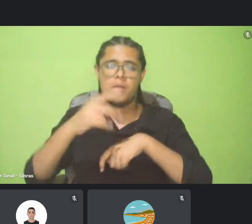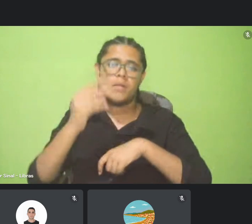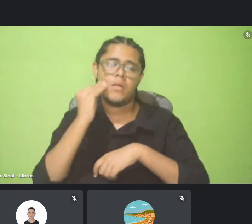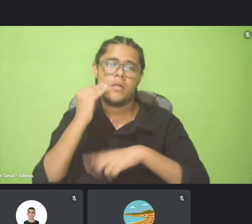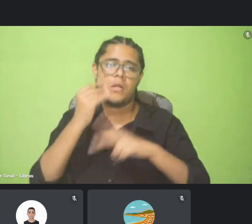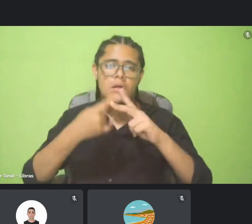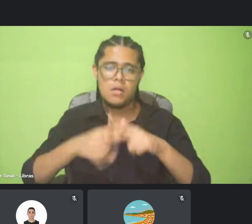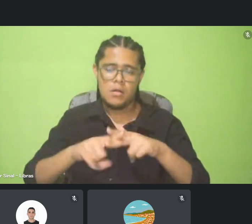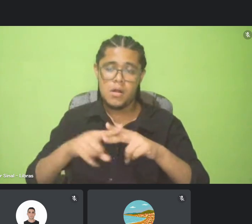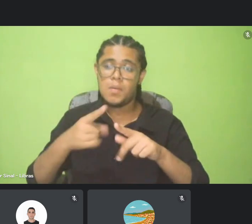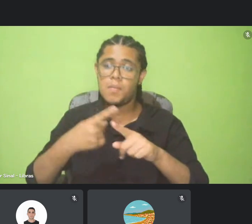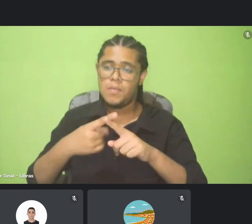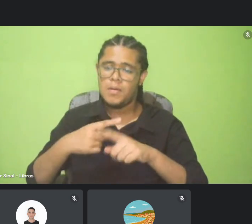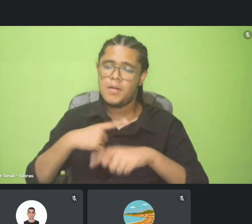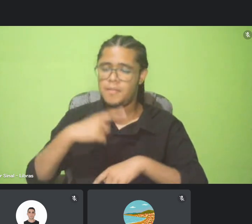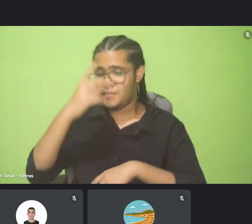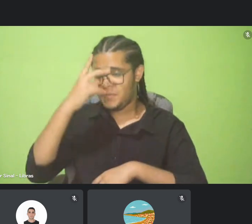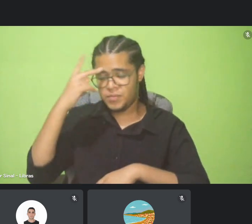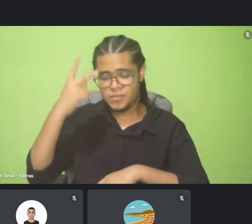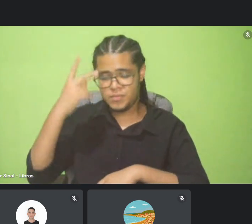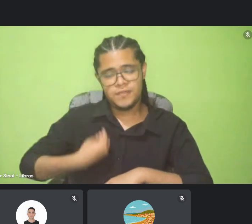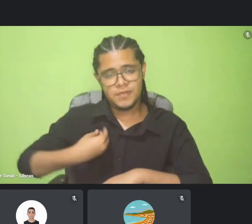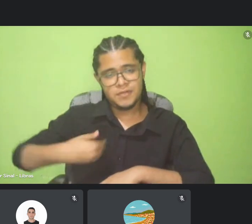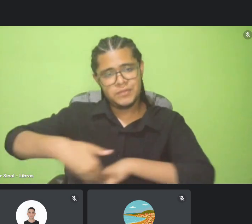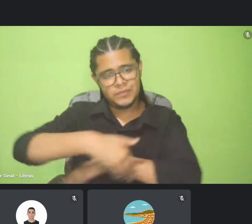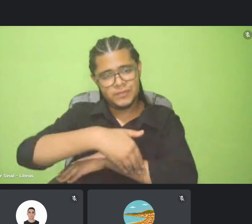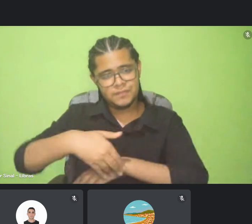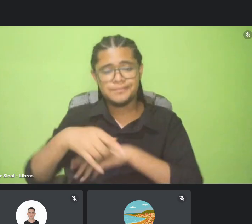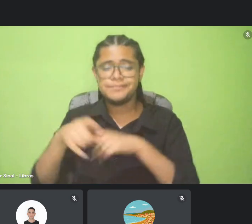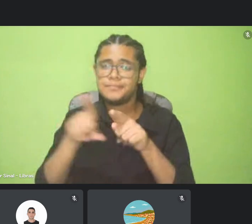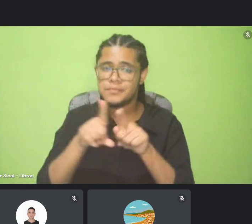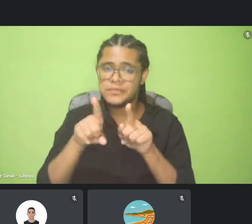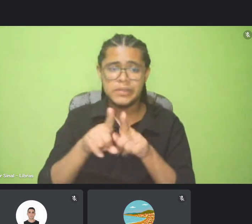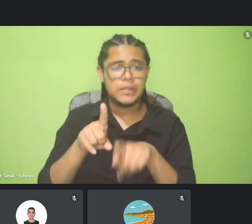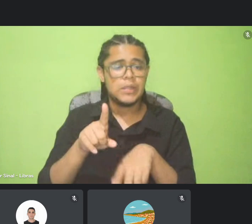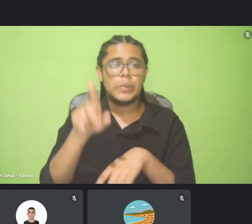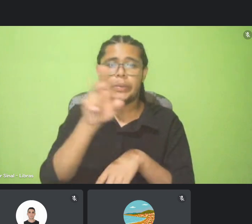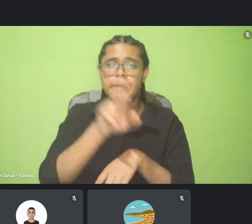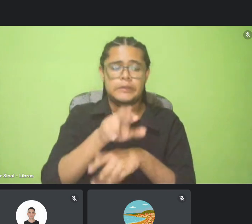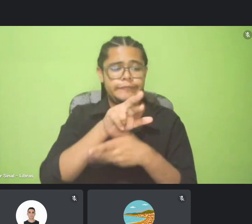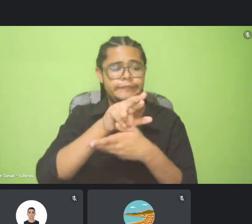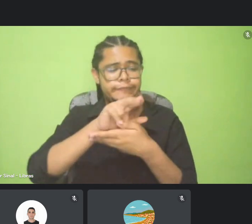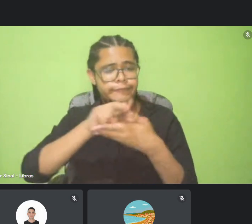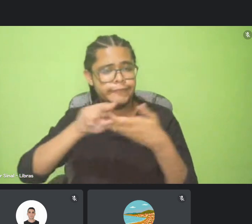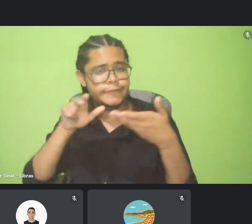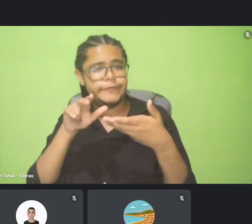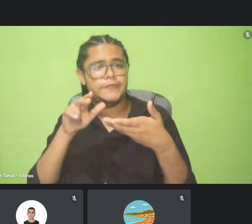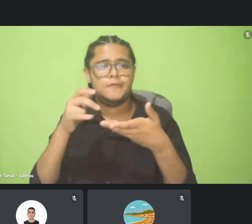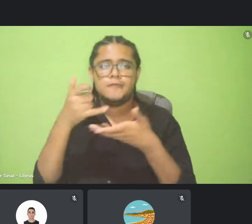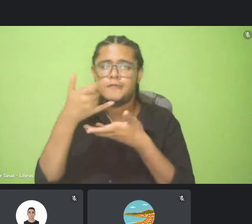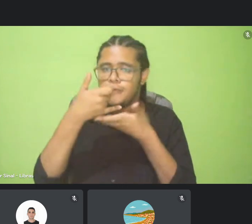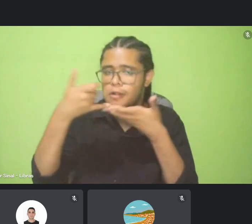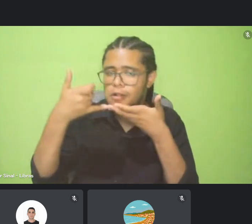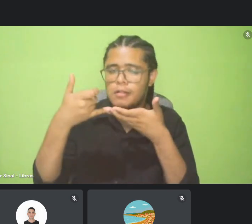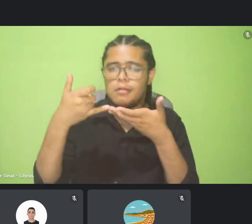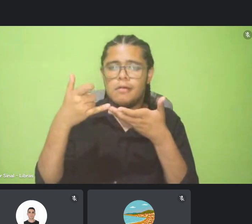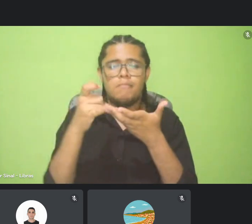rua, e também de pessoas que fazem uso abusivo de drogas, então a gente está tentando se inserir